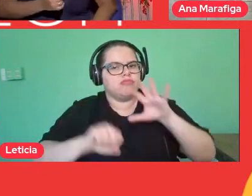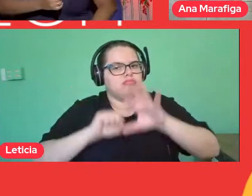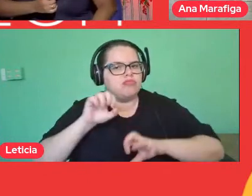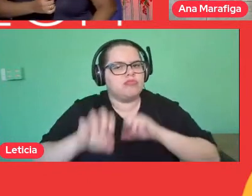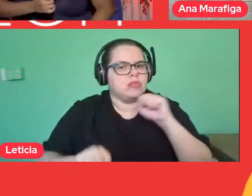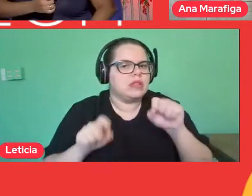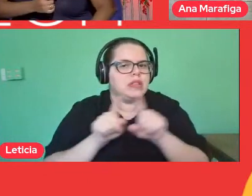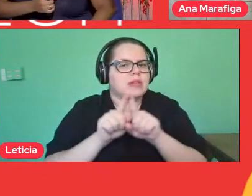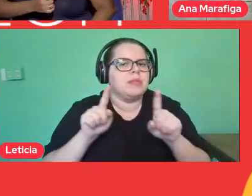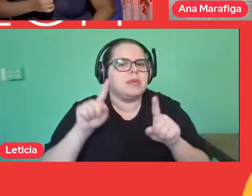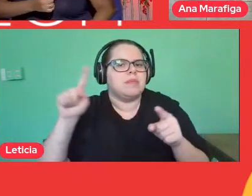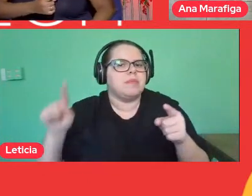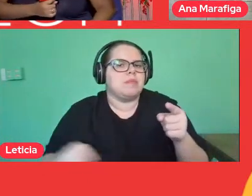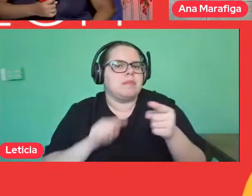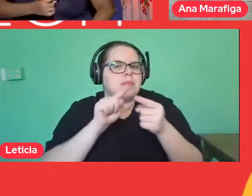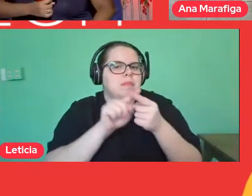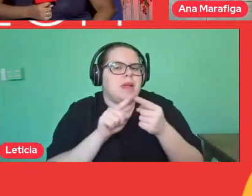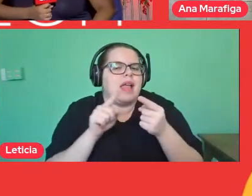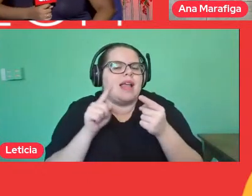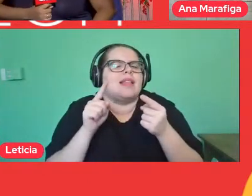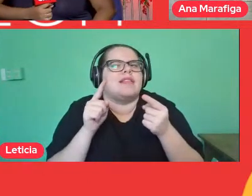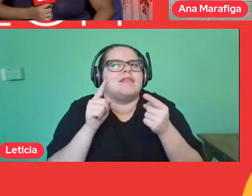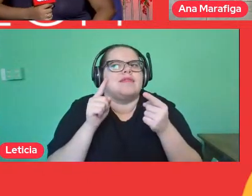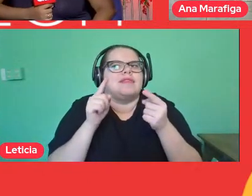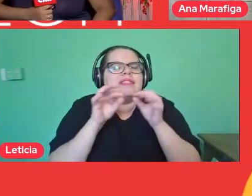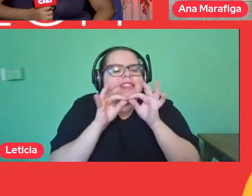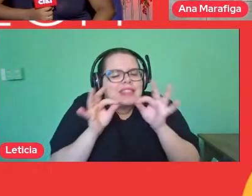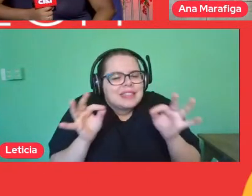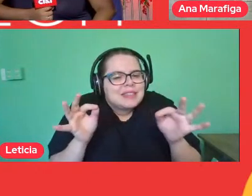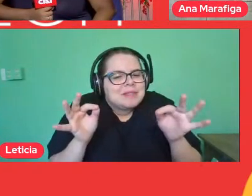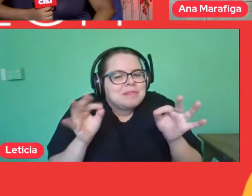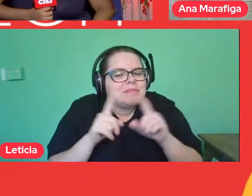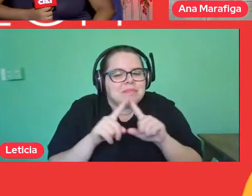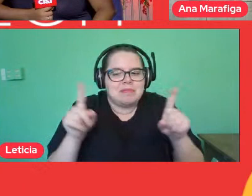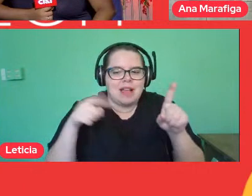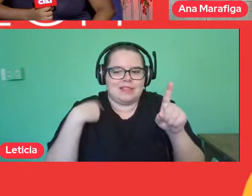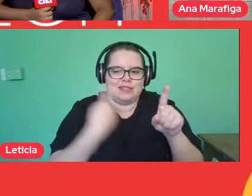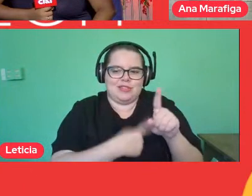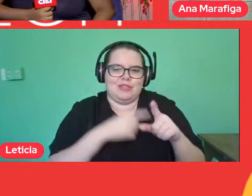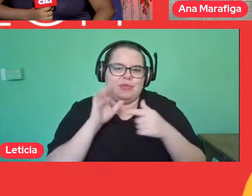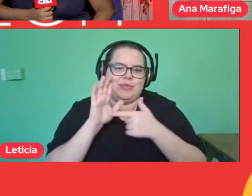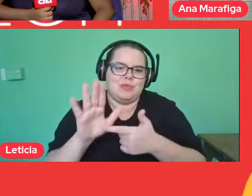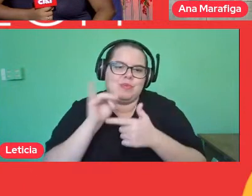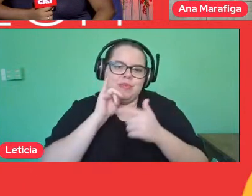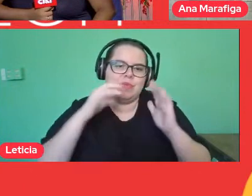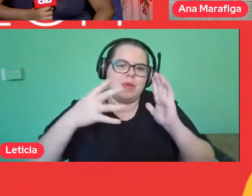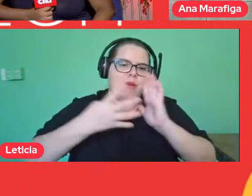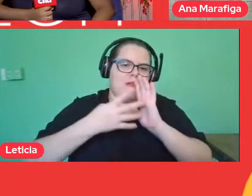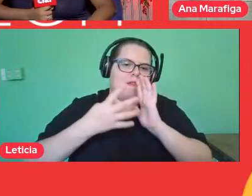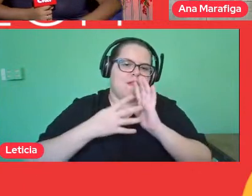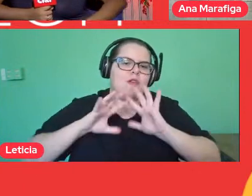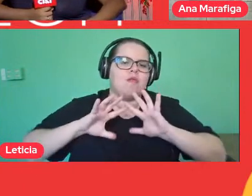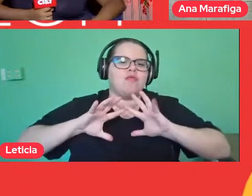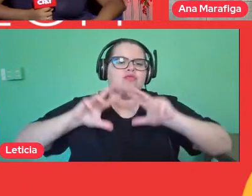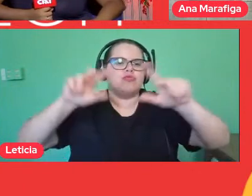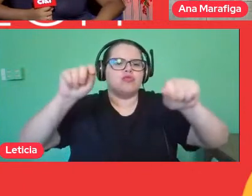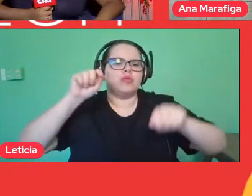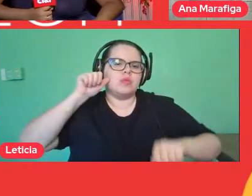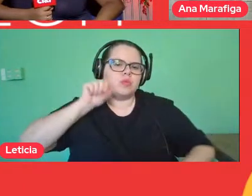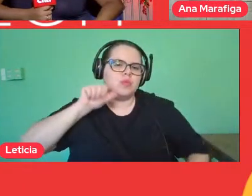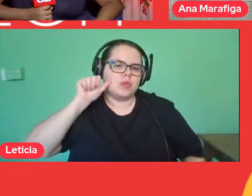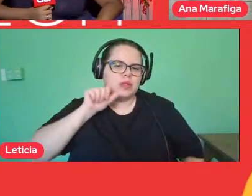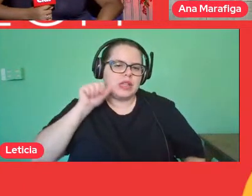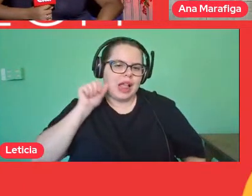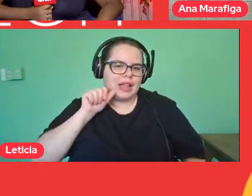uma meta bem, bem humilde, e a gente resolveu mandar um form para as mulheres da CIT